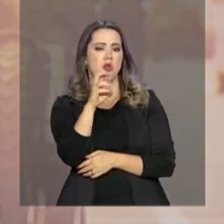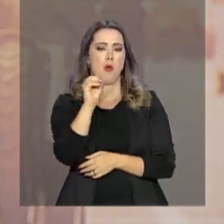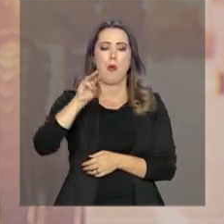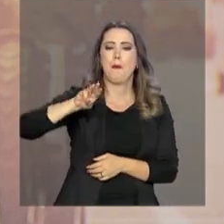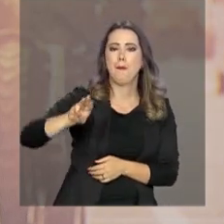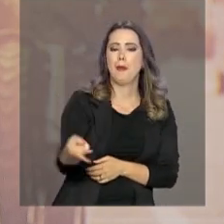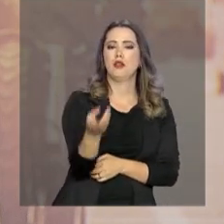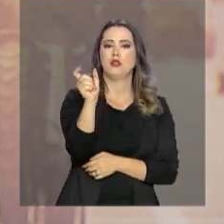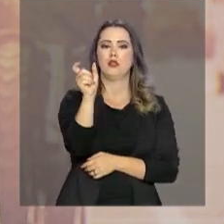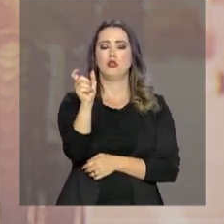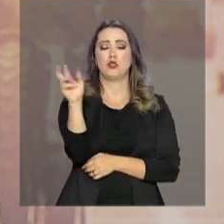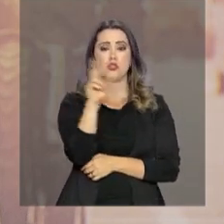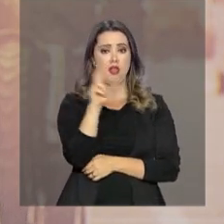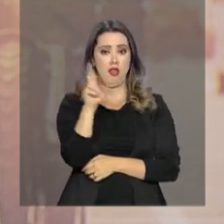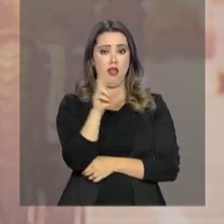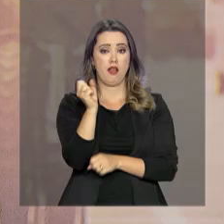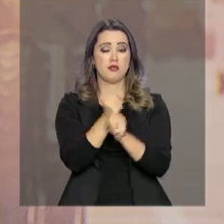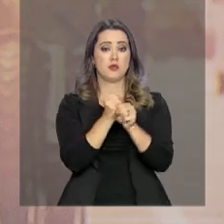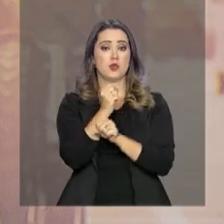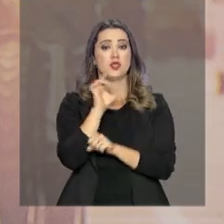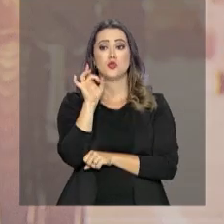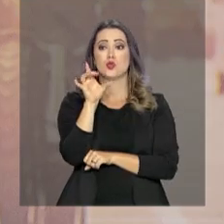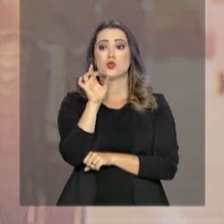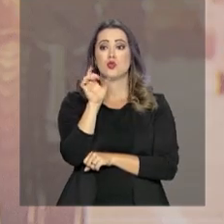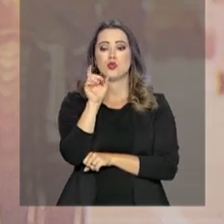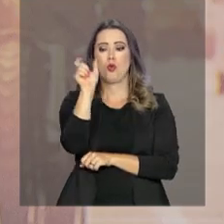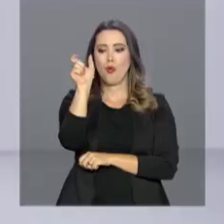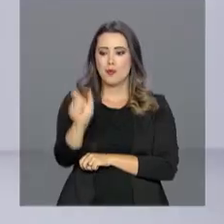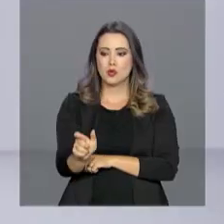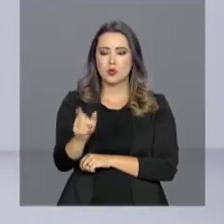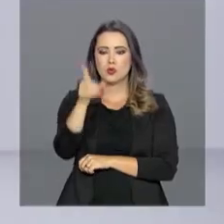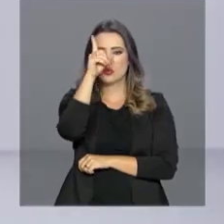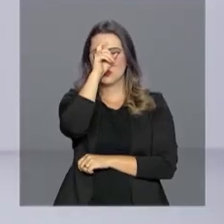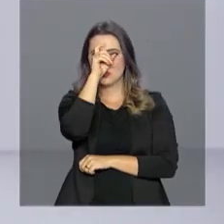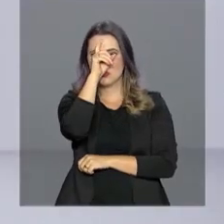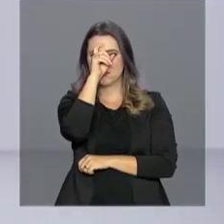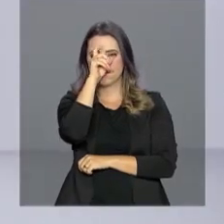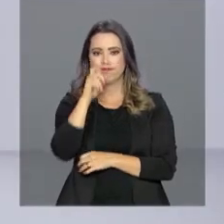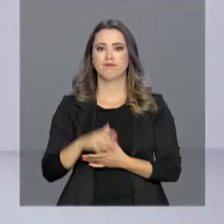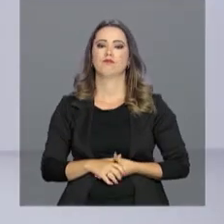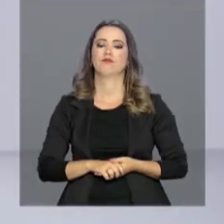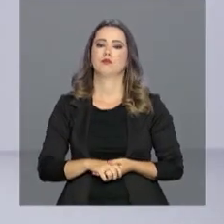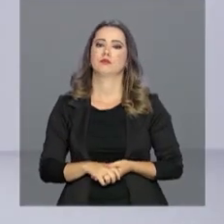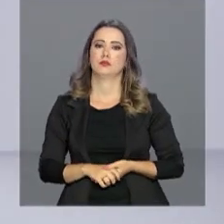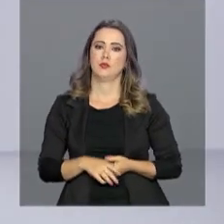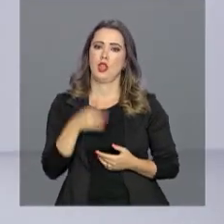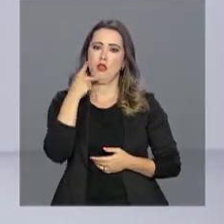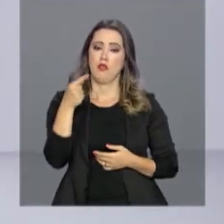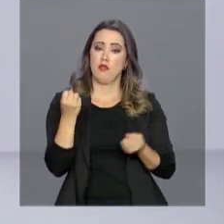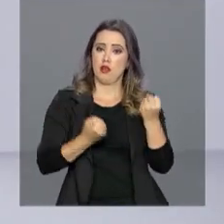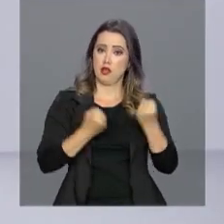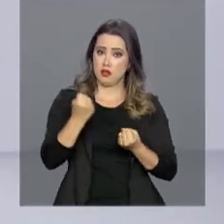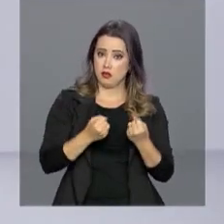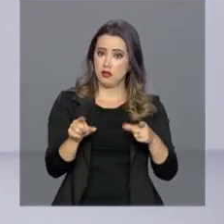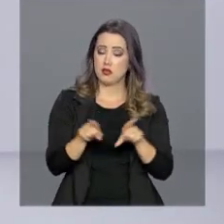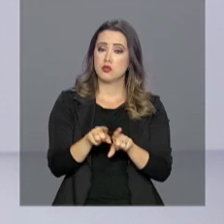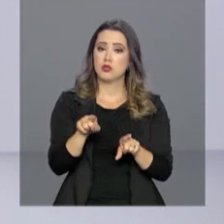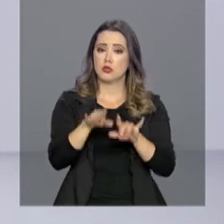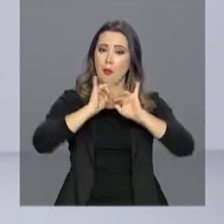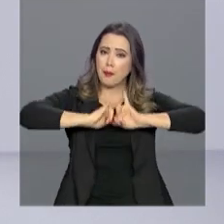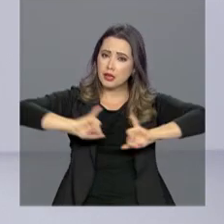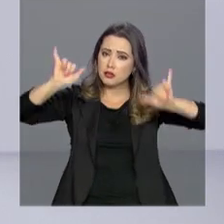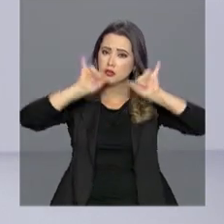milhões por ano só com a intervenção e falando em trânsito também hoje foi lançada a edição